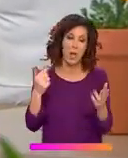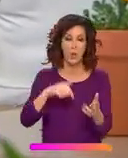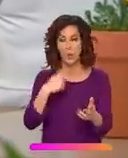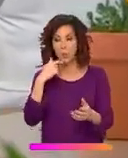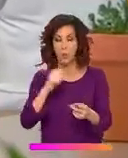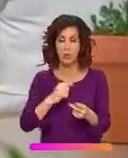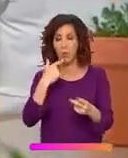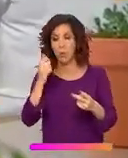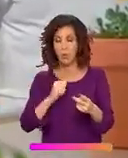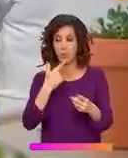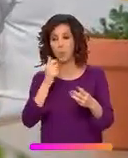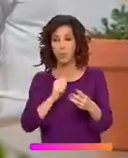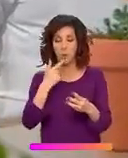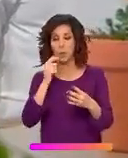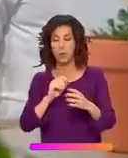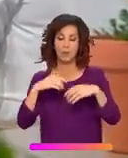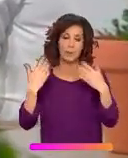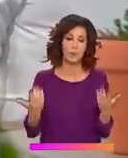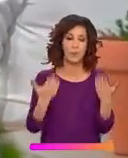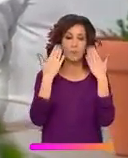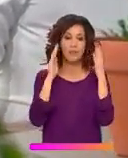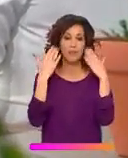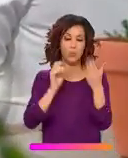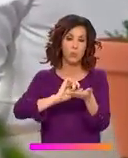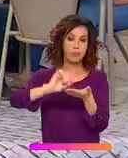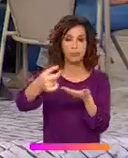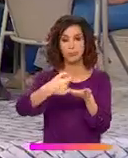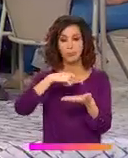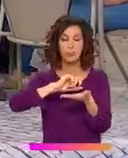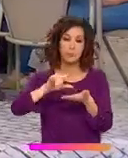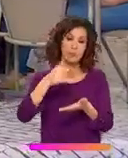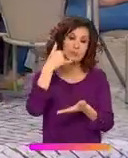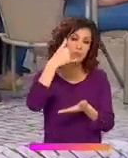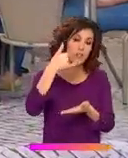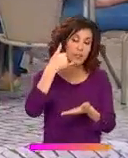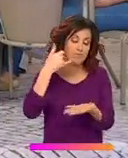Depois... Mas era o Facebook. Facebook, uma mensagenzinha era aqui, um telefonema.